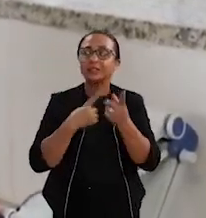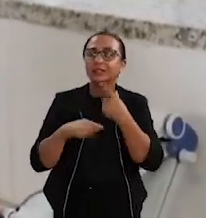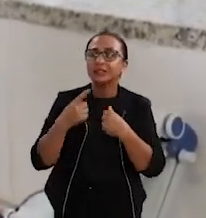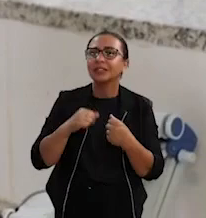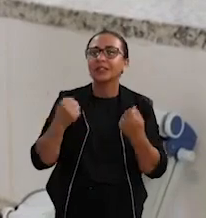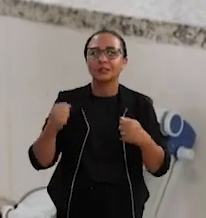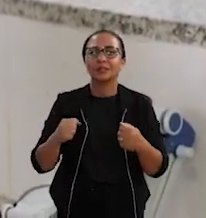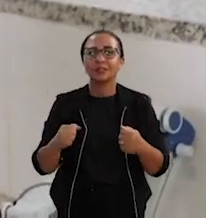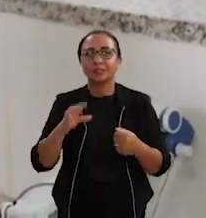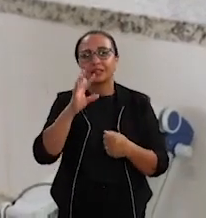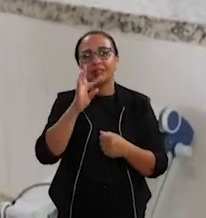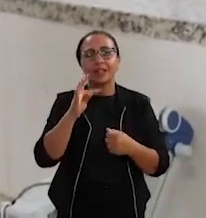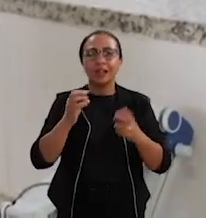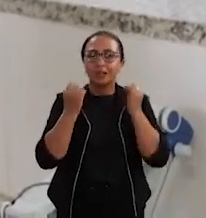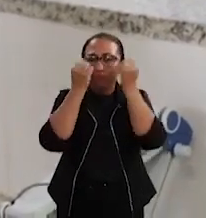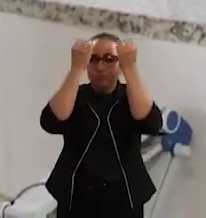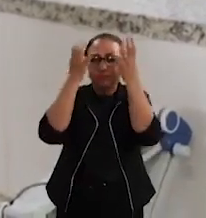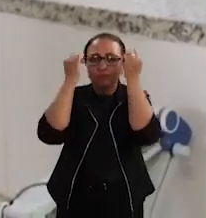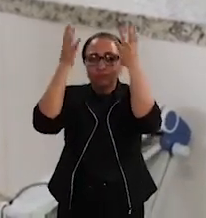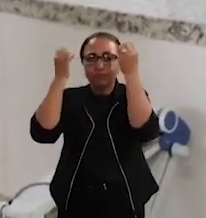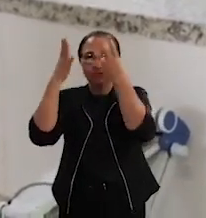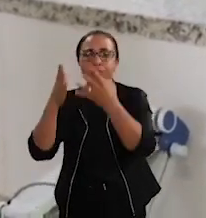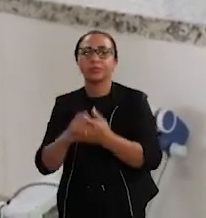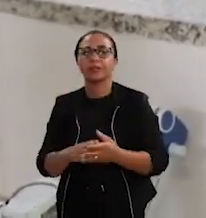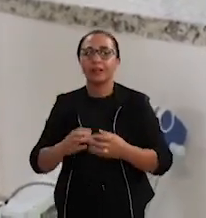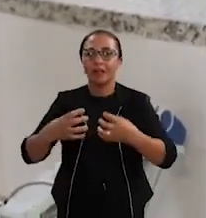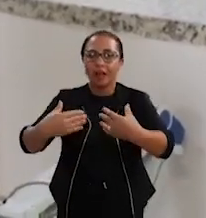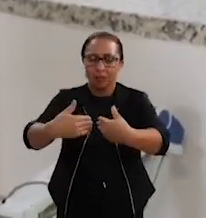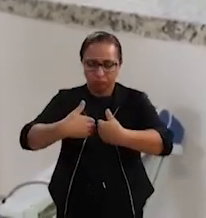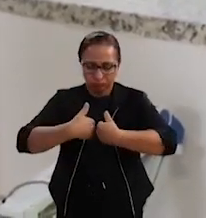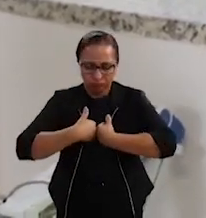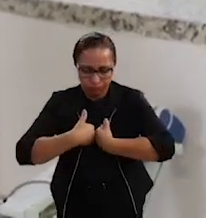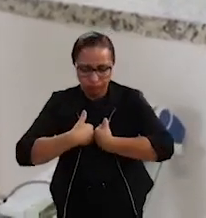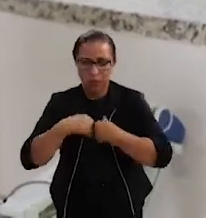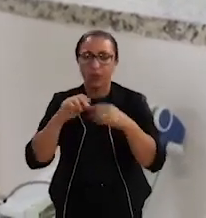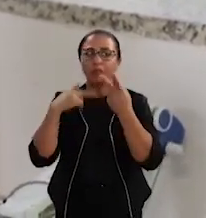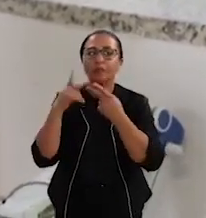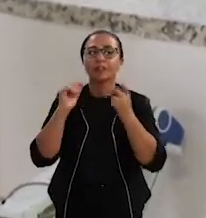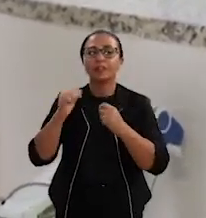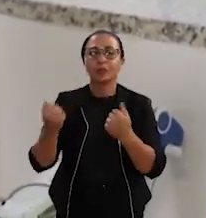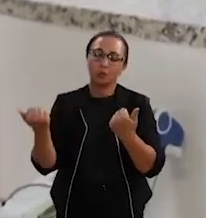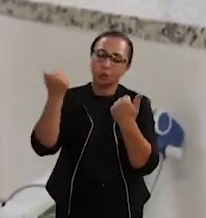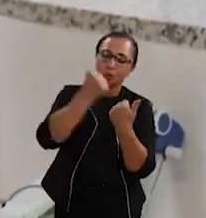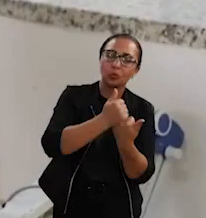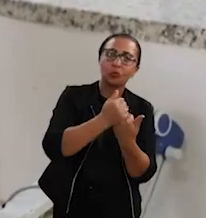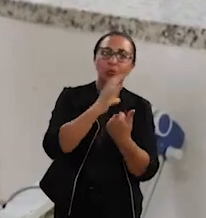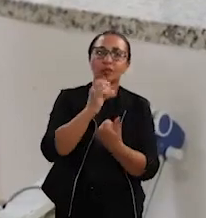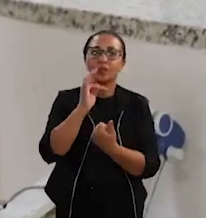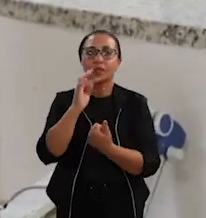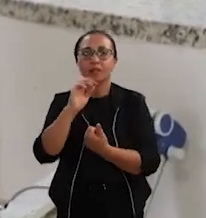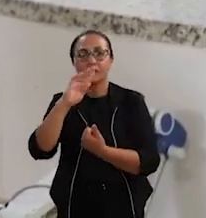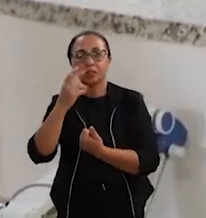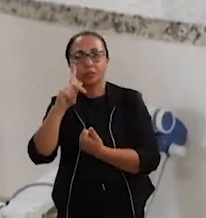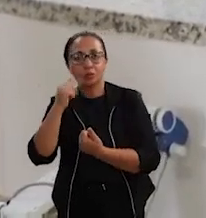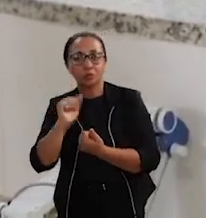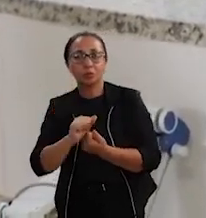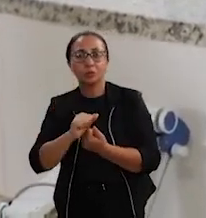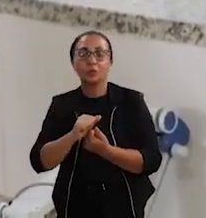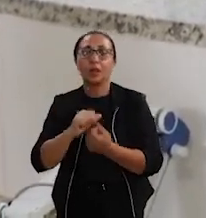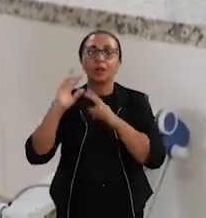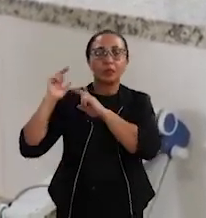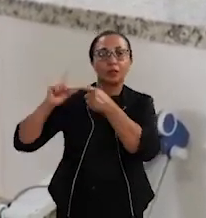necessidades específicas, como TDAH, autismo, falando que eles estão substituindo o ketchup